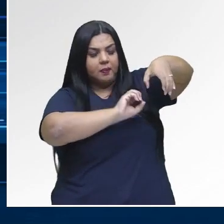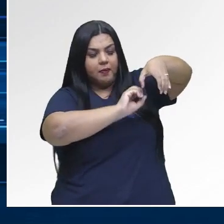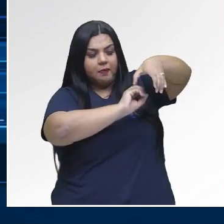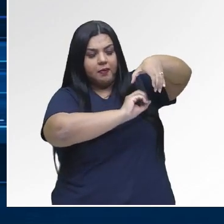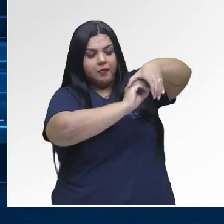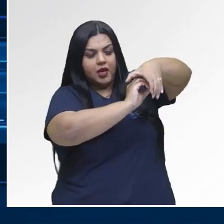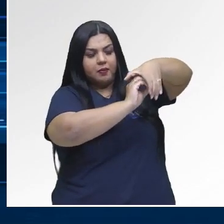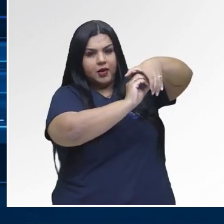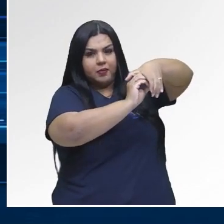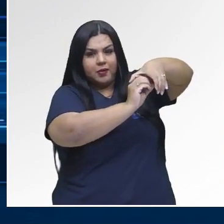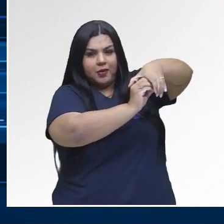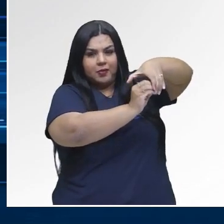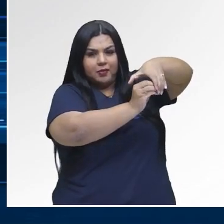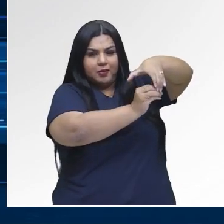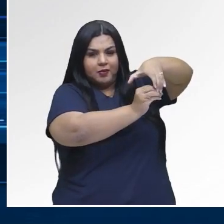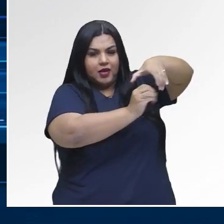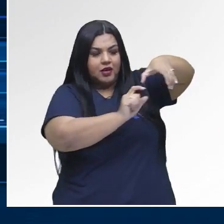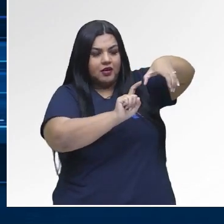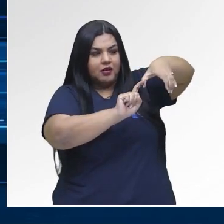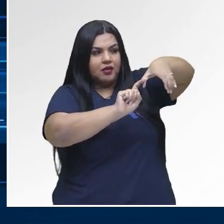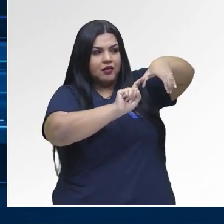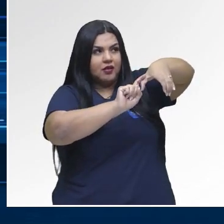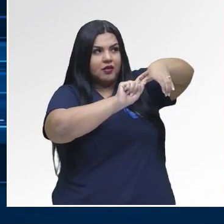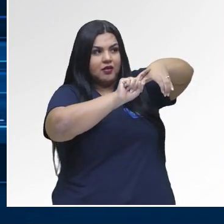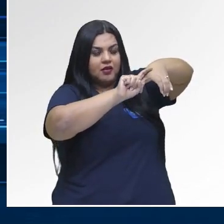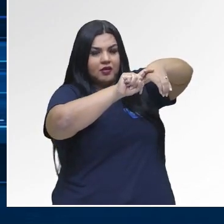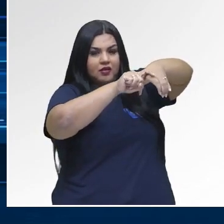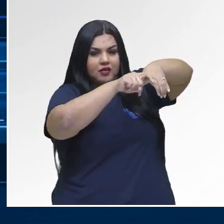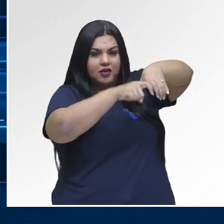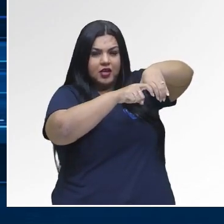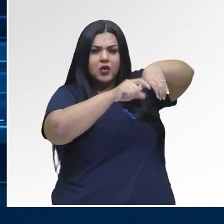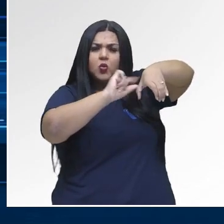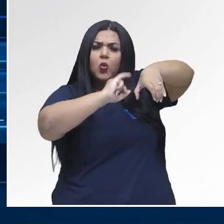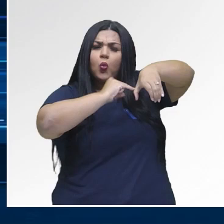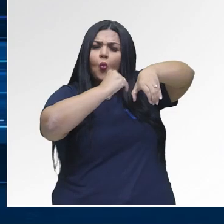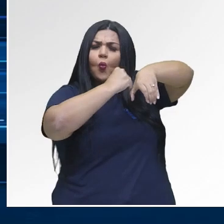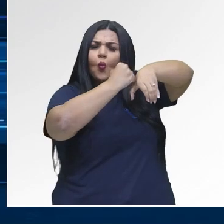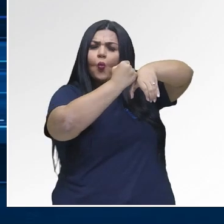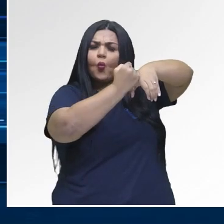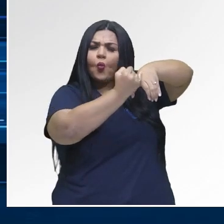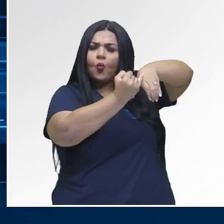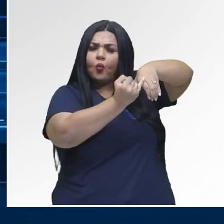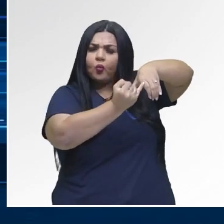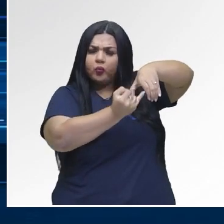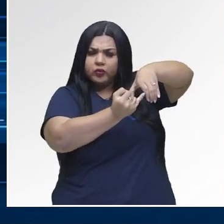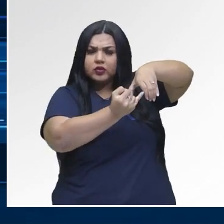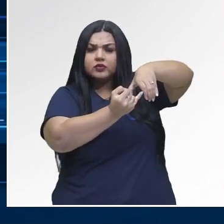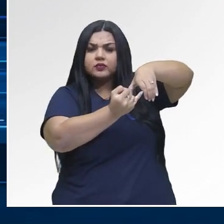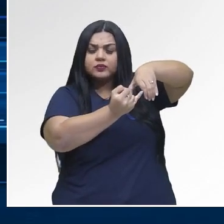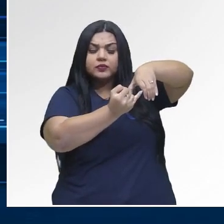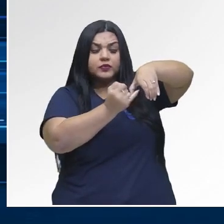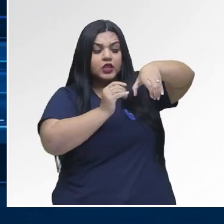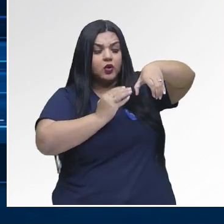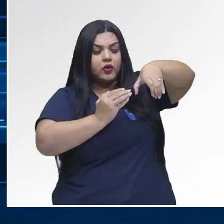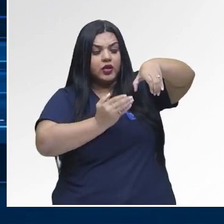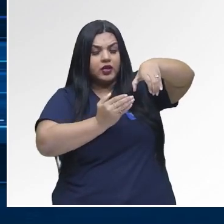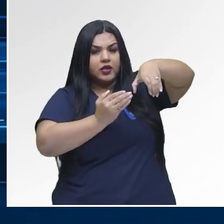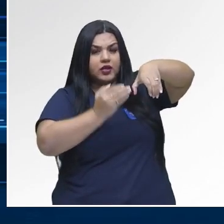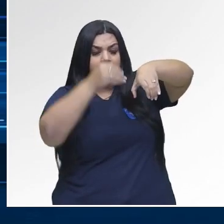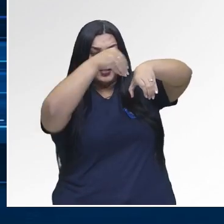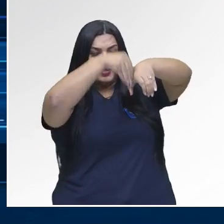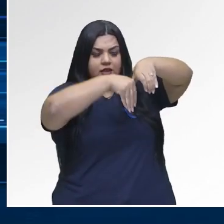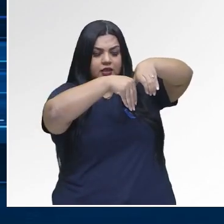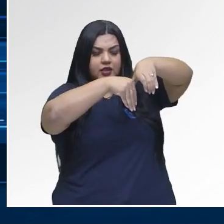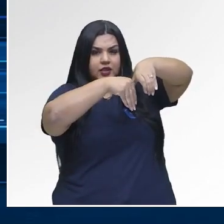bem juntinho. E ali, aí como as membranas são bem fininhas, está ocorrendo a troca gasosa. Está entrando oxigênio